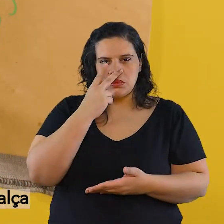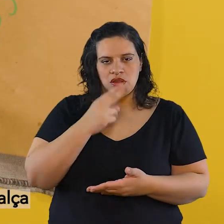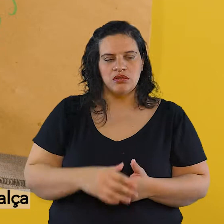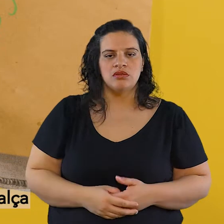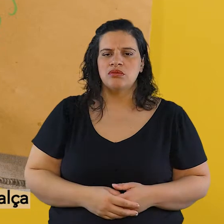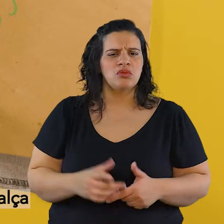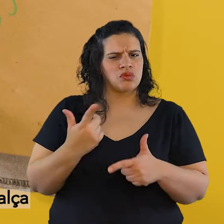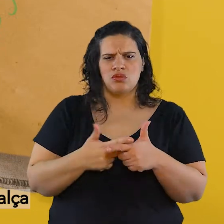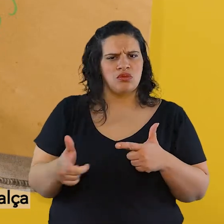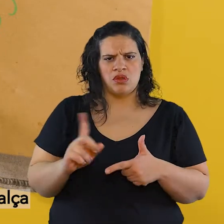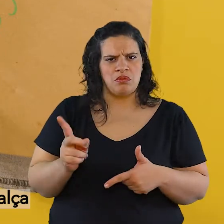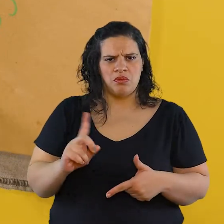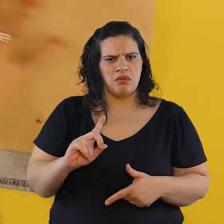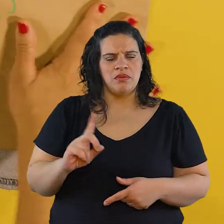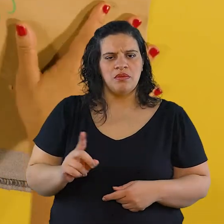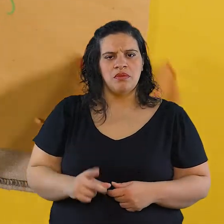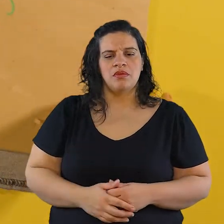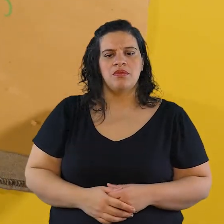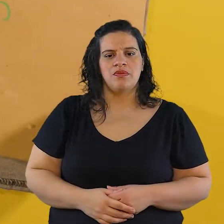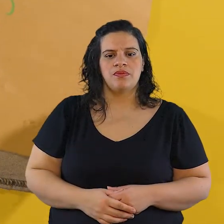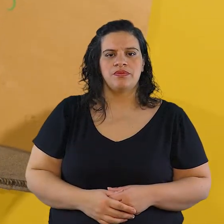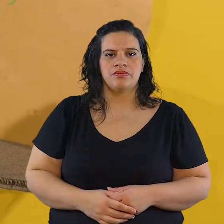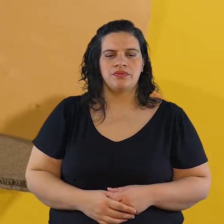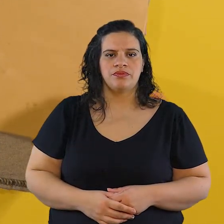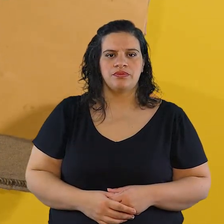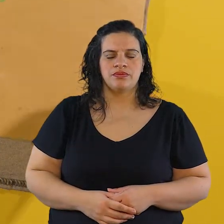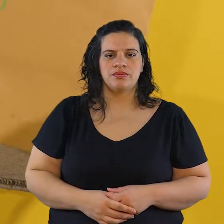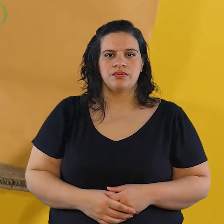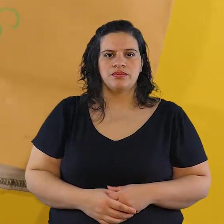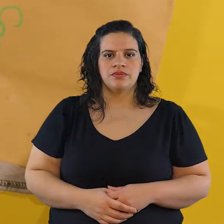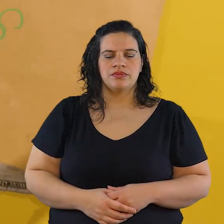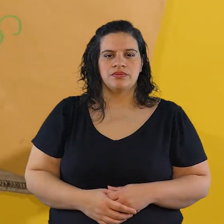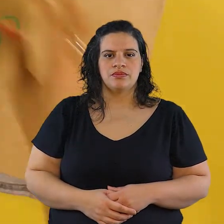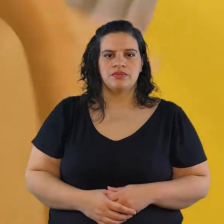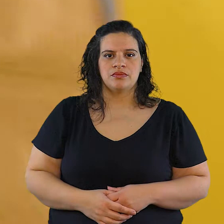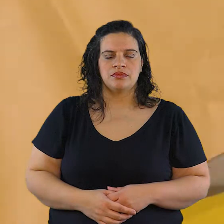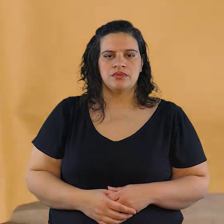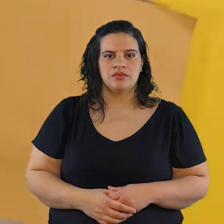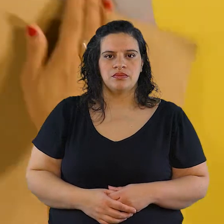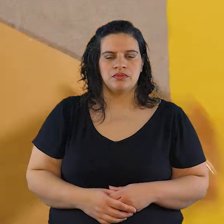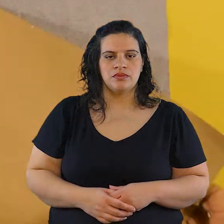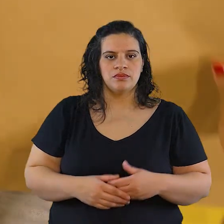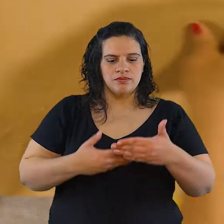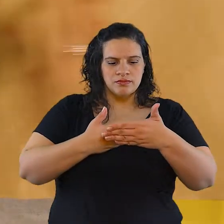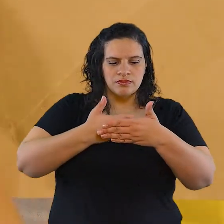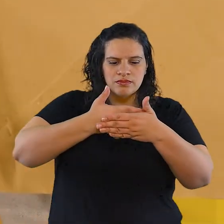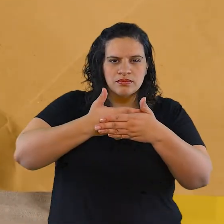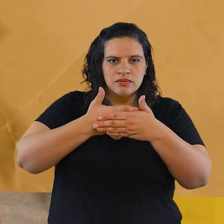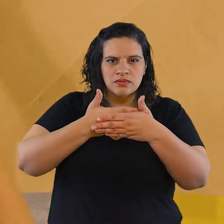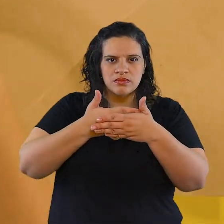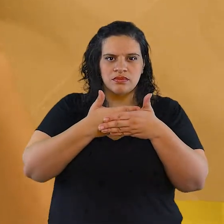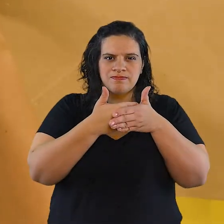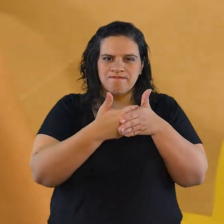a peça dela, a peça da calça. Não tem problema. Eu vou colocar a